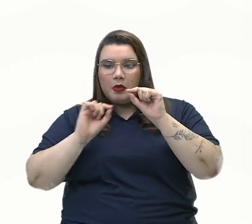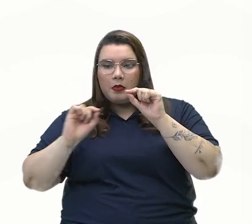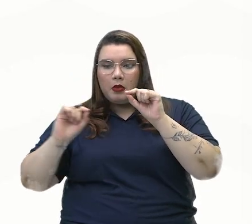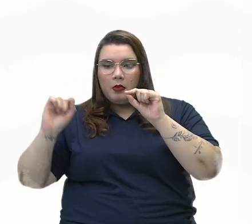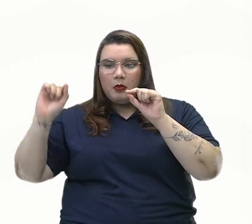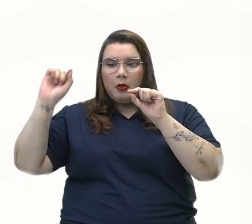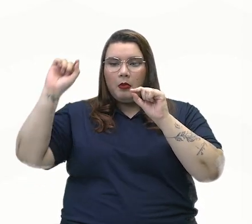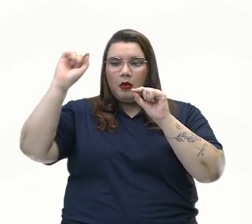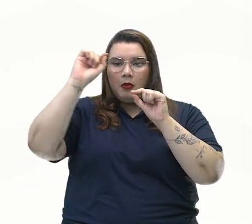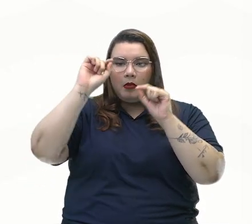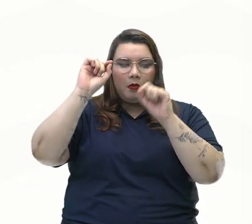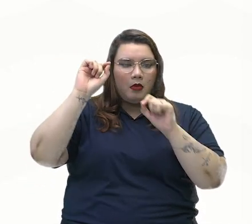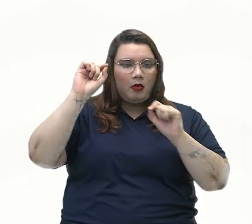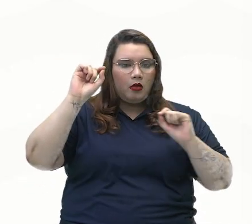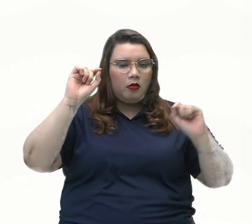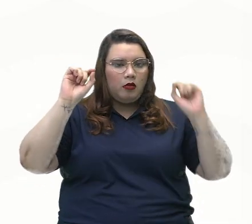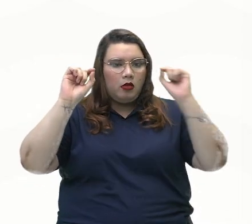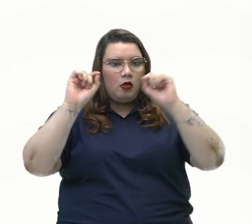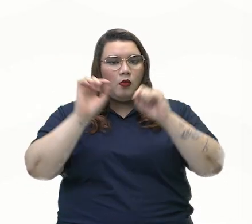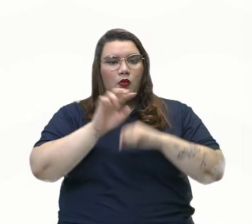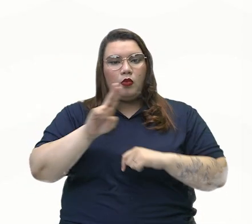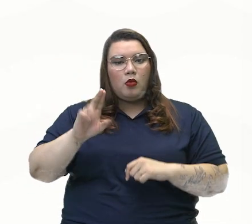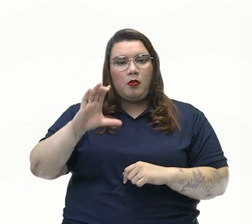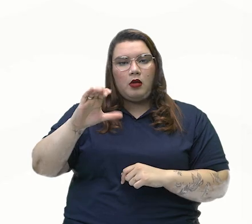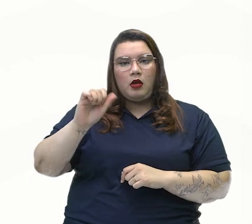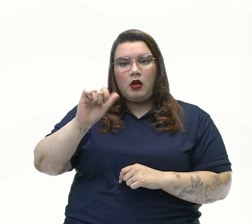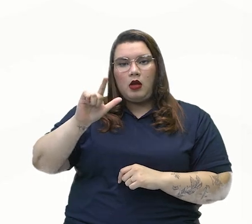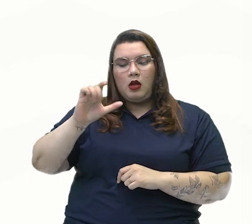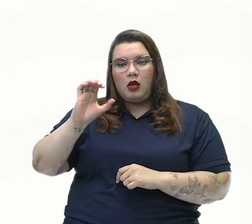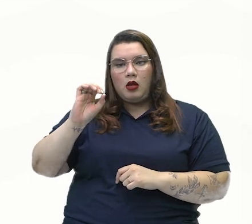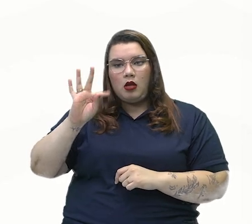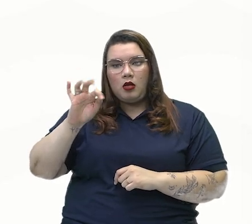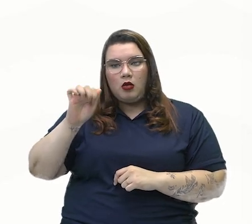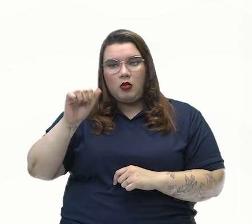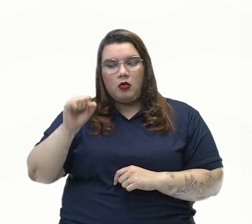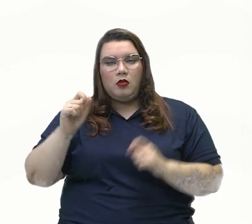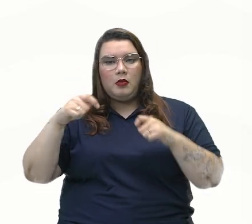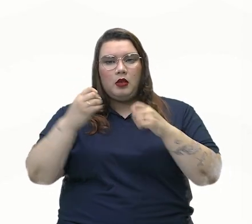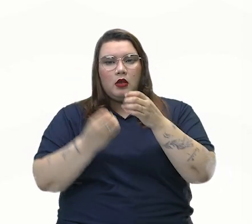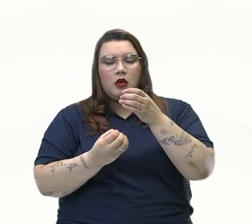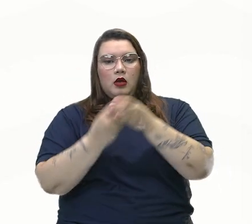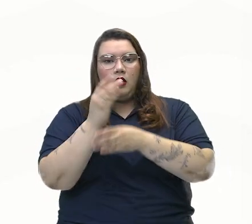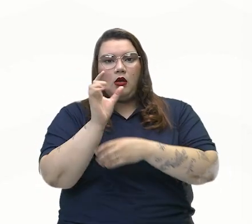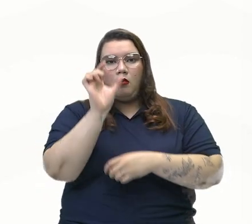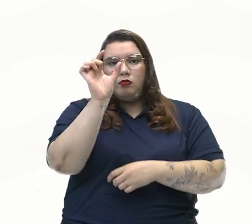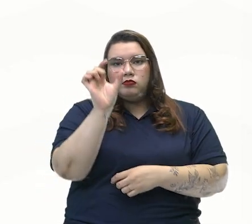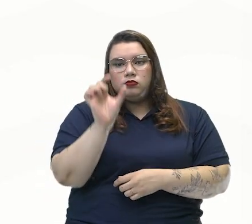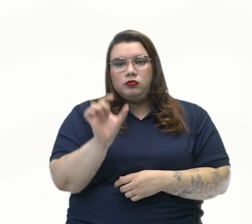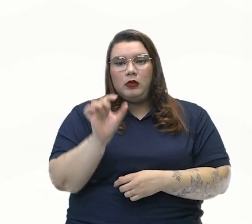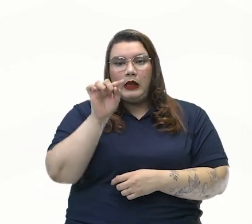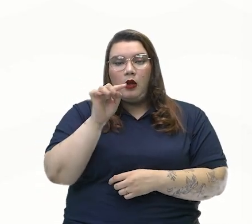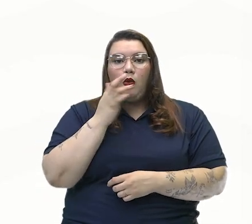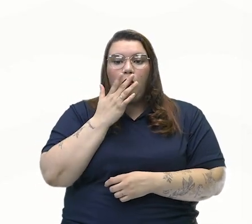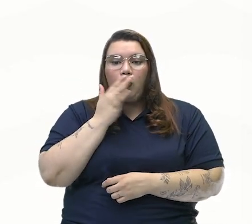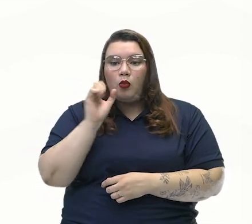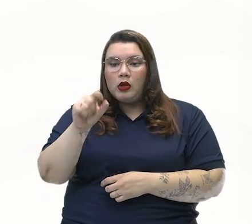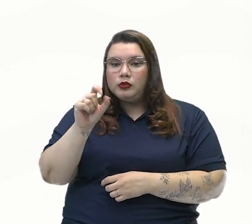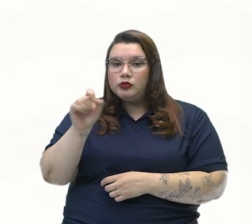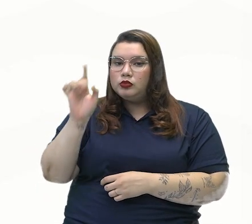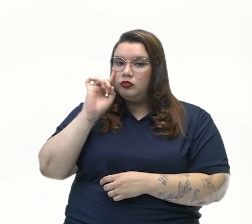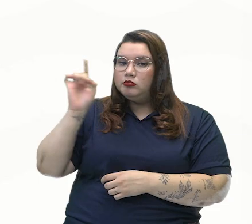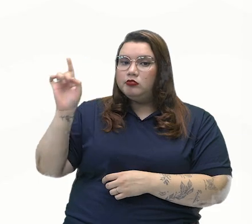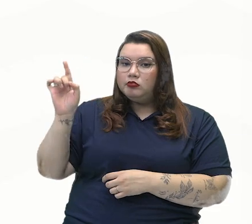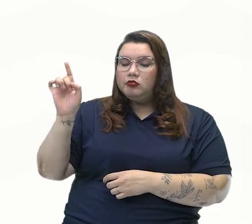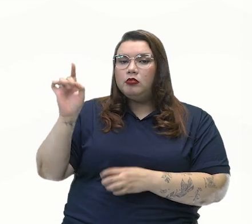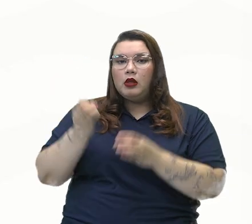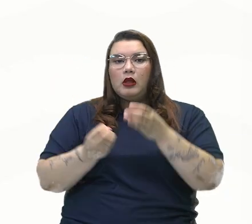pontilhado são as calotas esféricas que deram origem à lente, que deram origem à construção